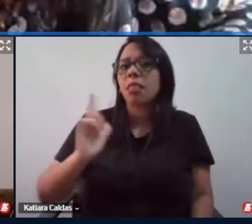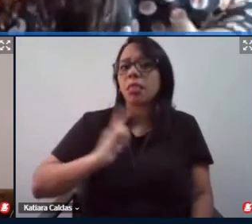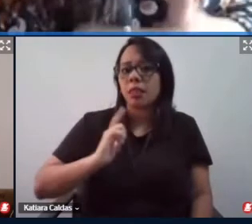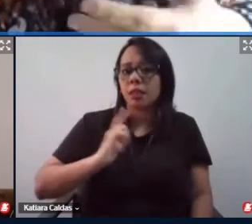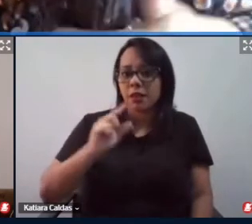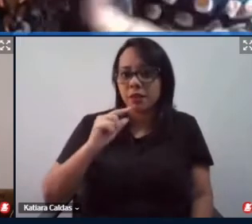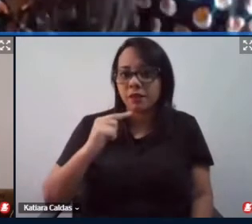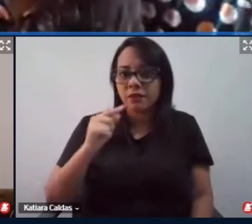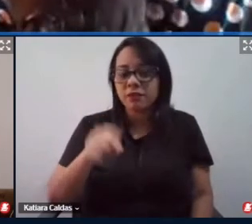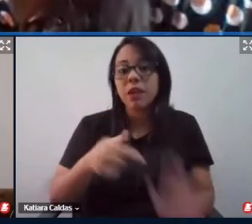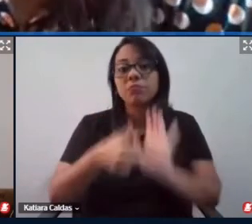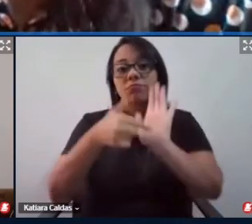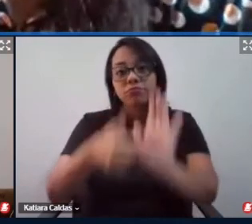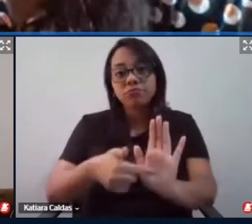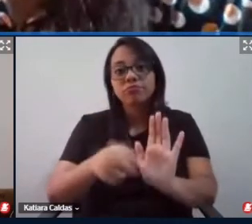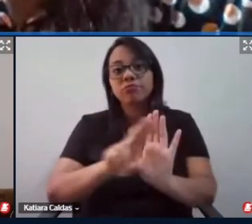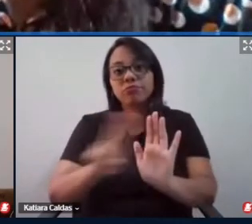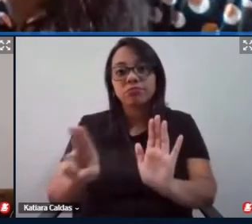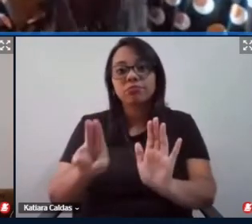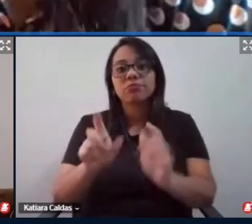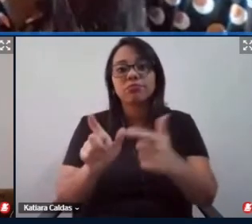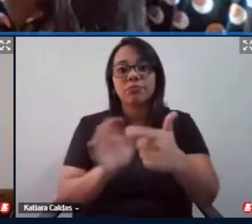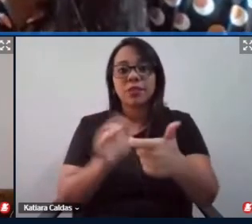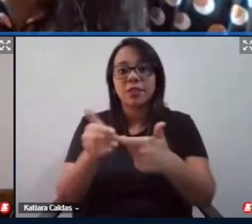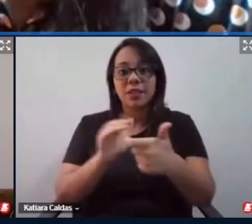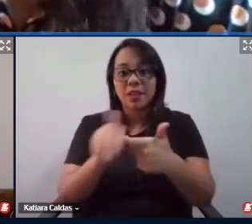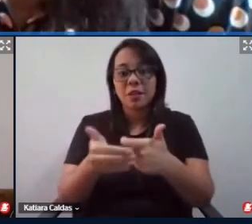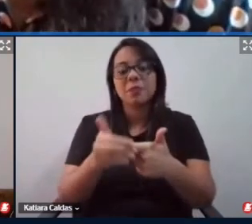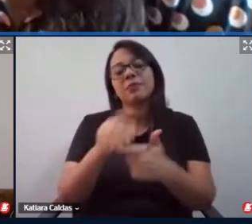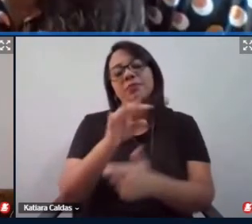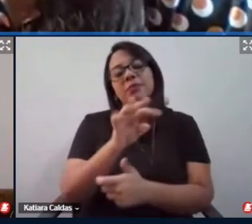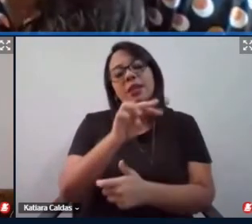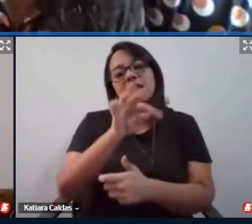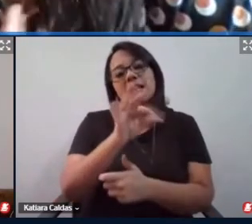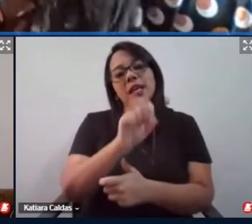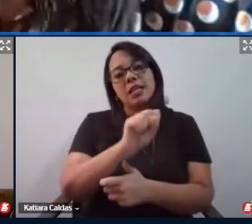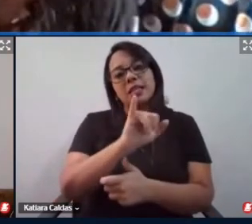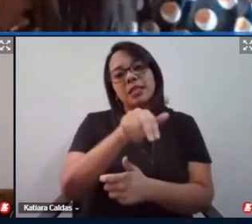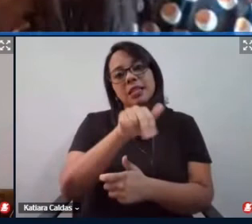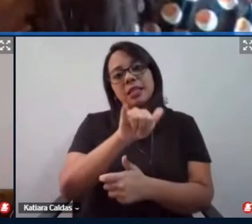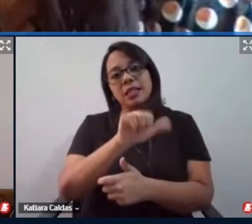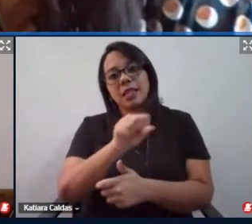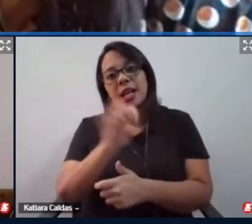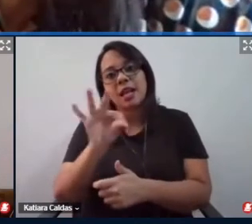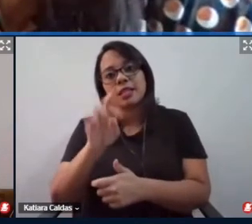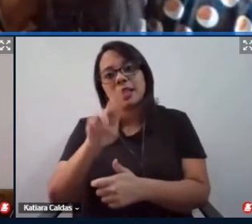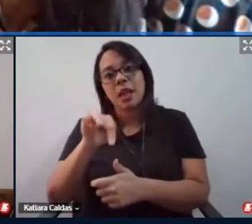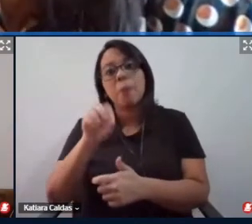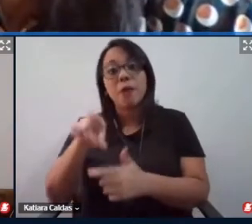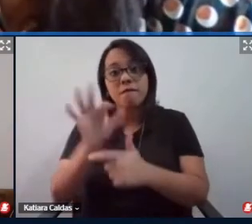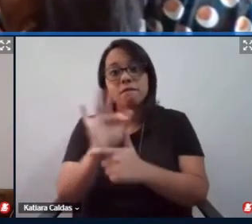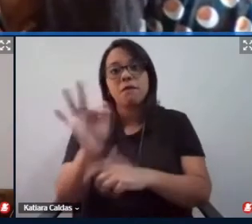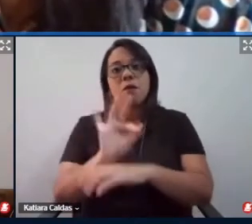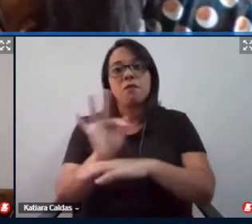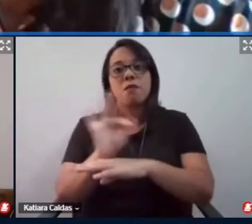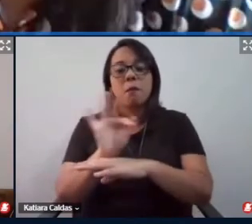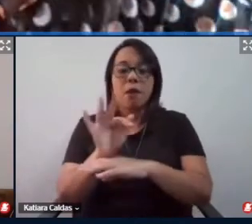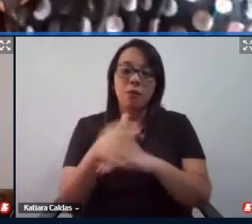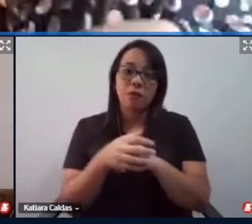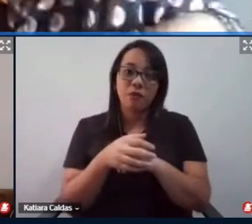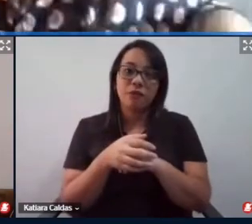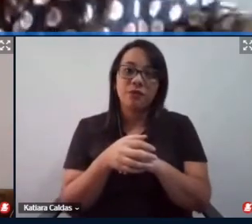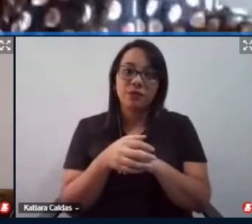primeira vez que aparece o texto, a professora Enilde aparece, então, formalizando o sinal-termo.